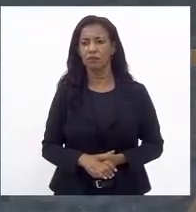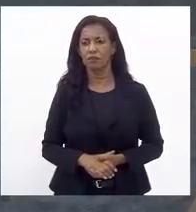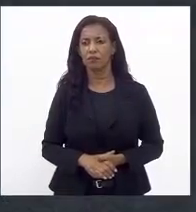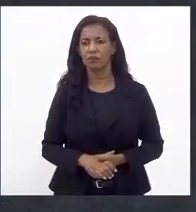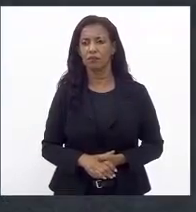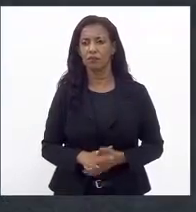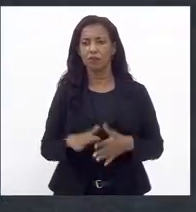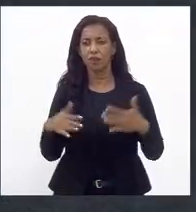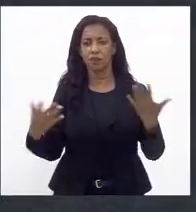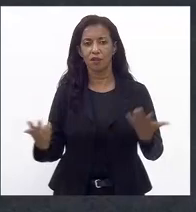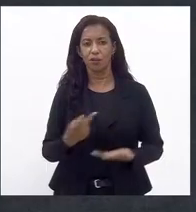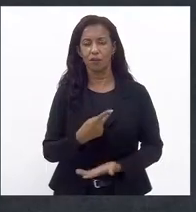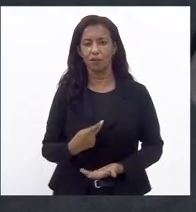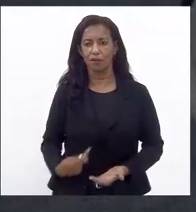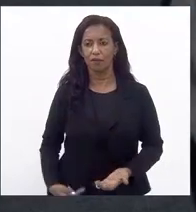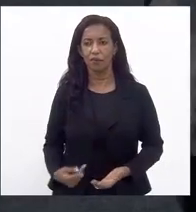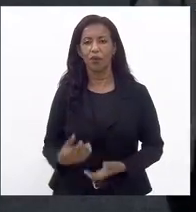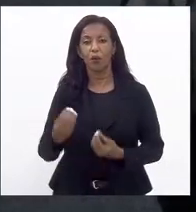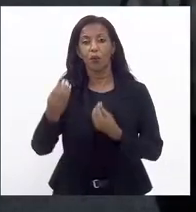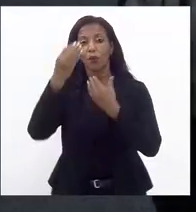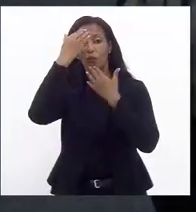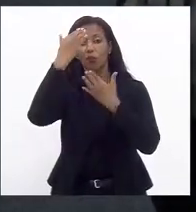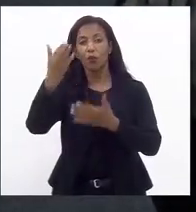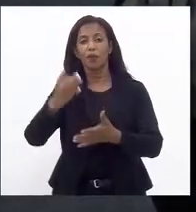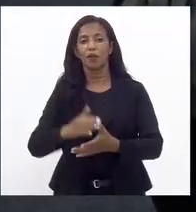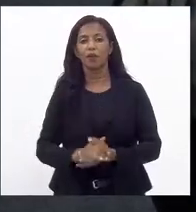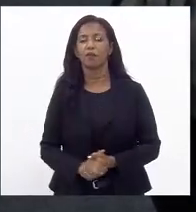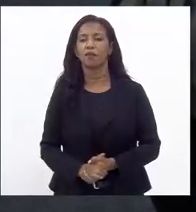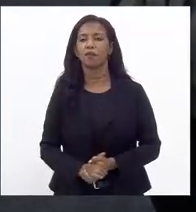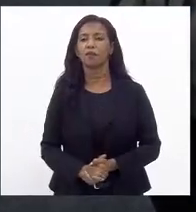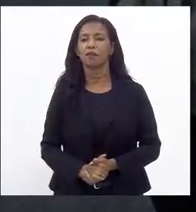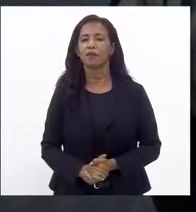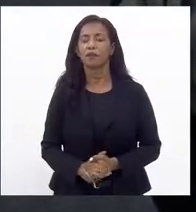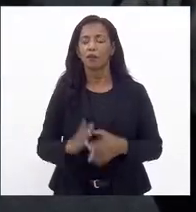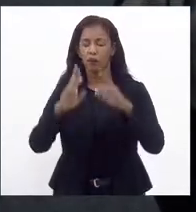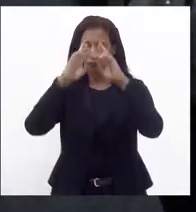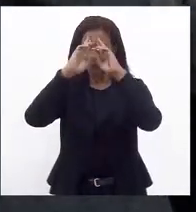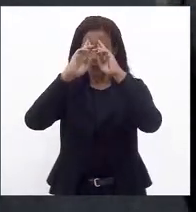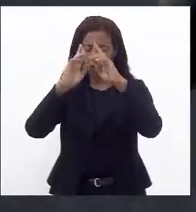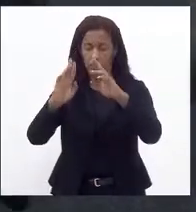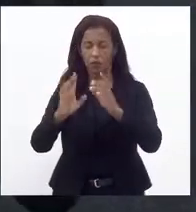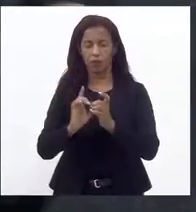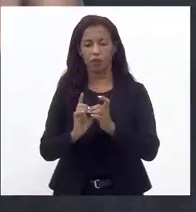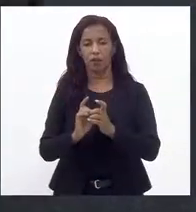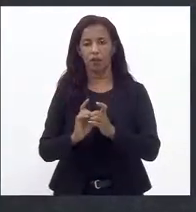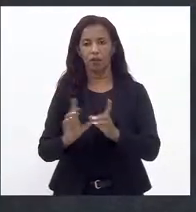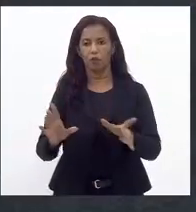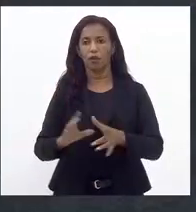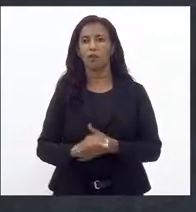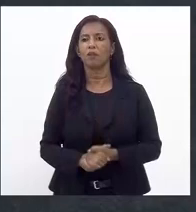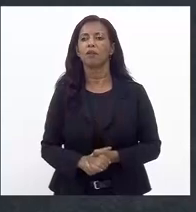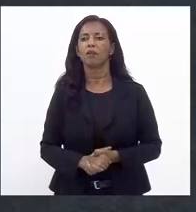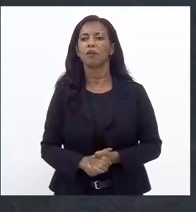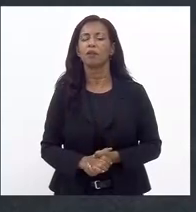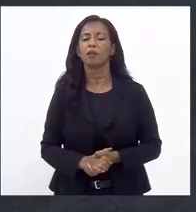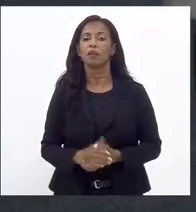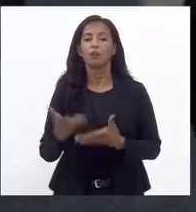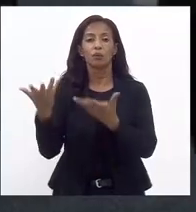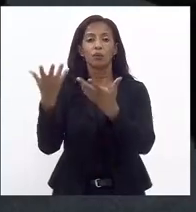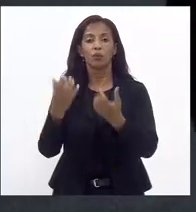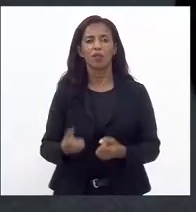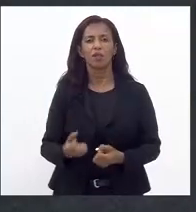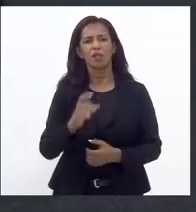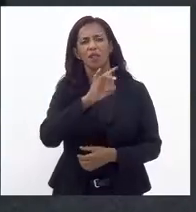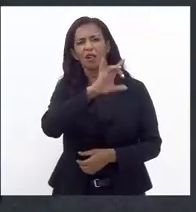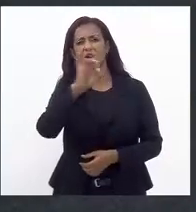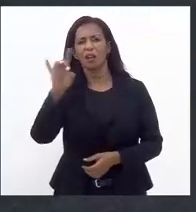senhor presidente muito obrigado por respeitar a democracia e por permitir